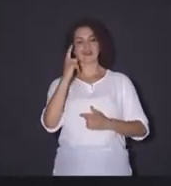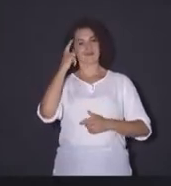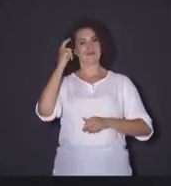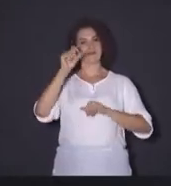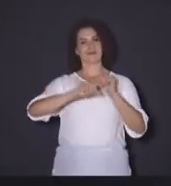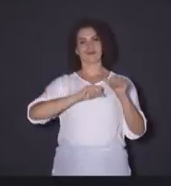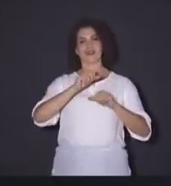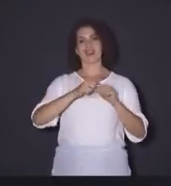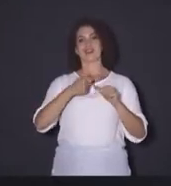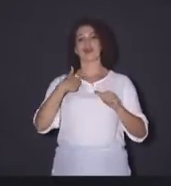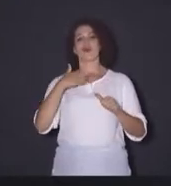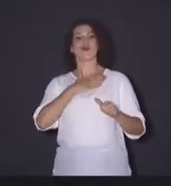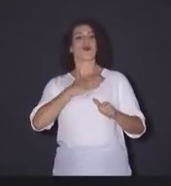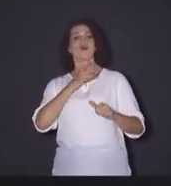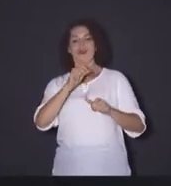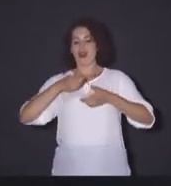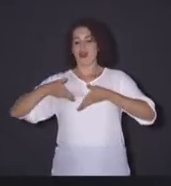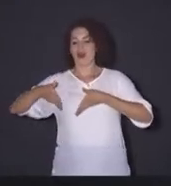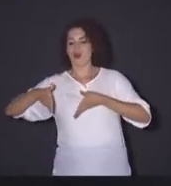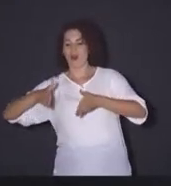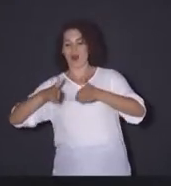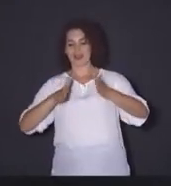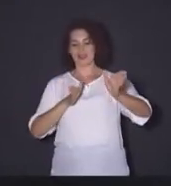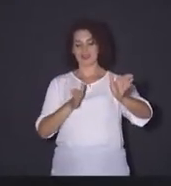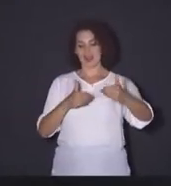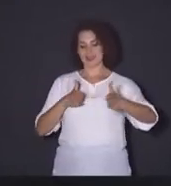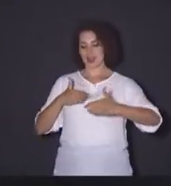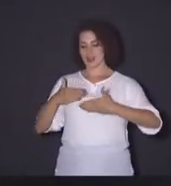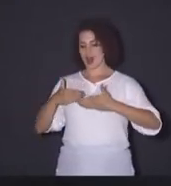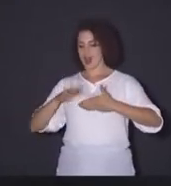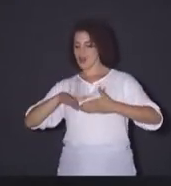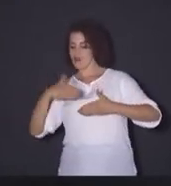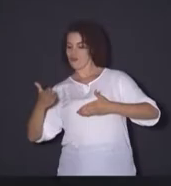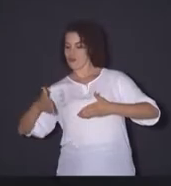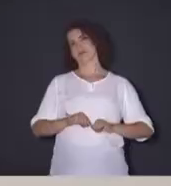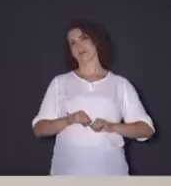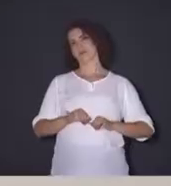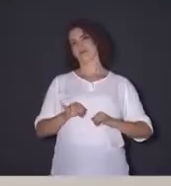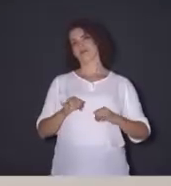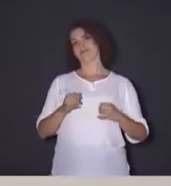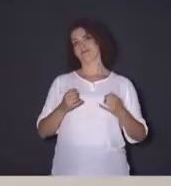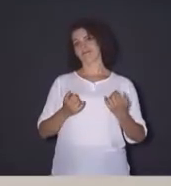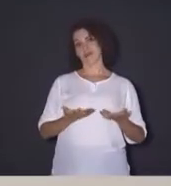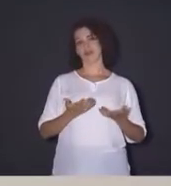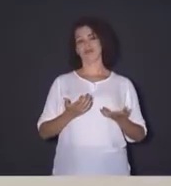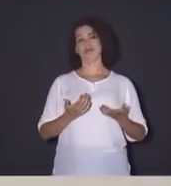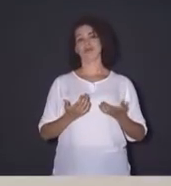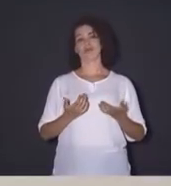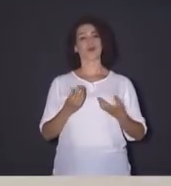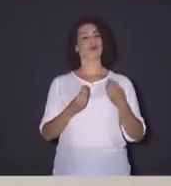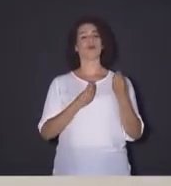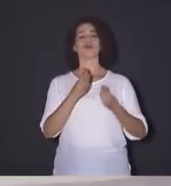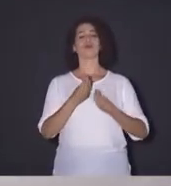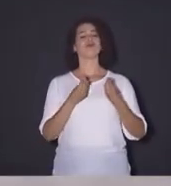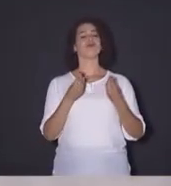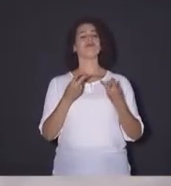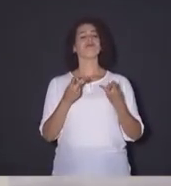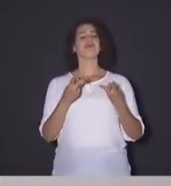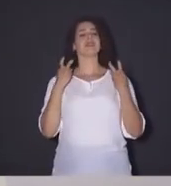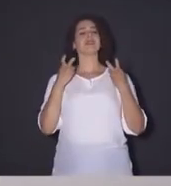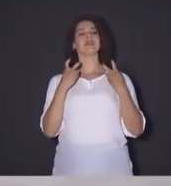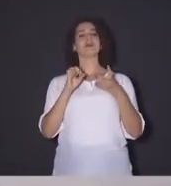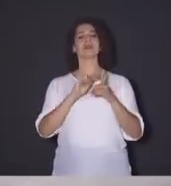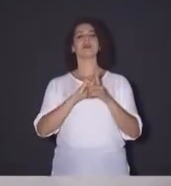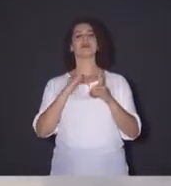formei nos corredores as melhores aulas que eu tive foram as que eu matei como é que você vê assim como é que está a